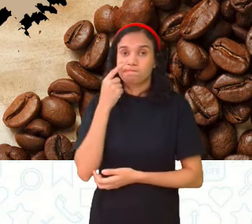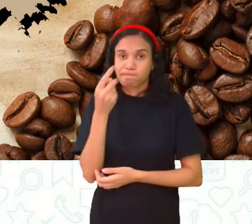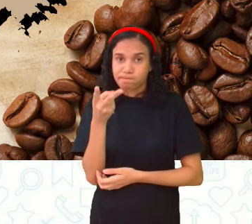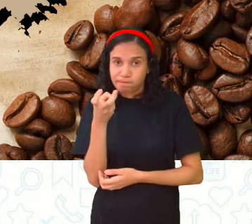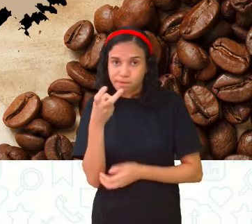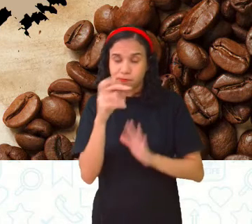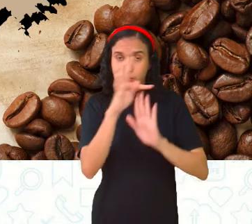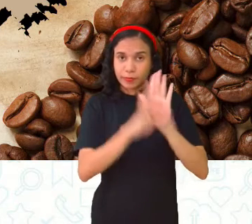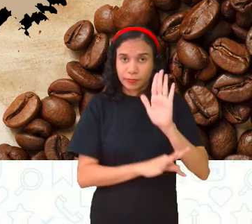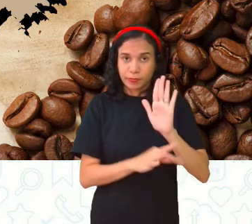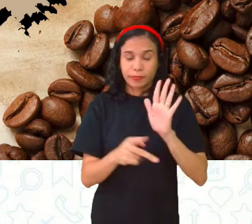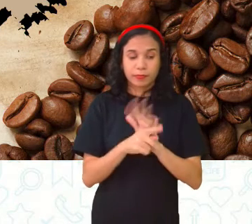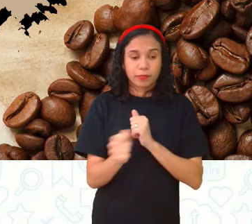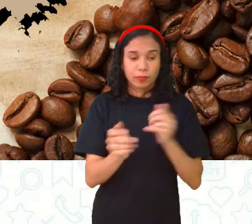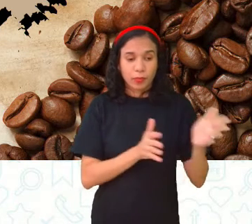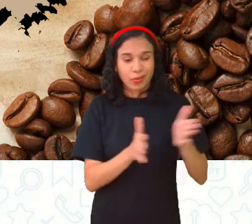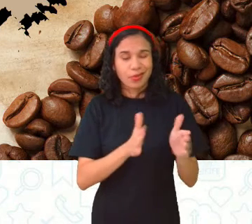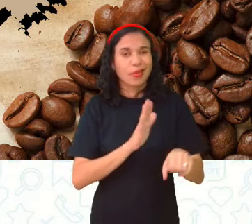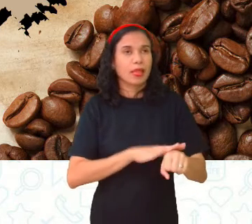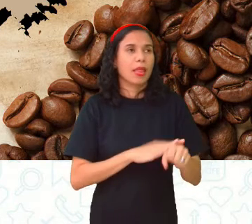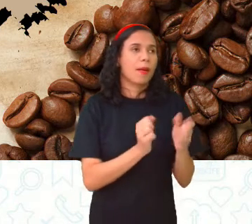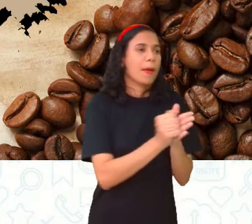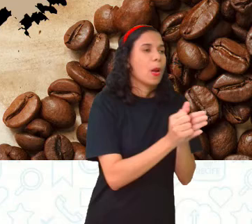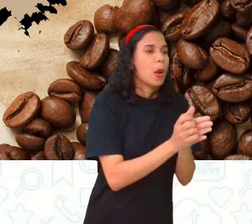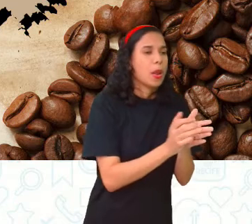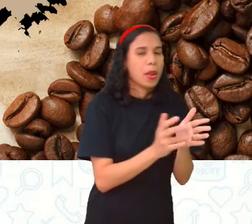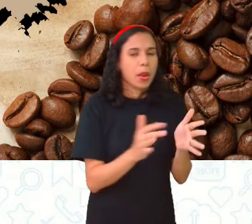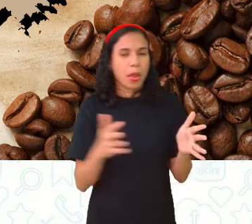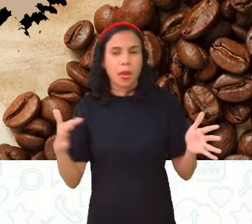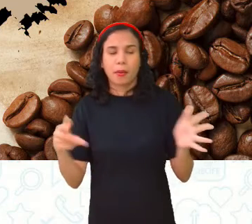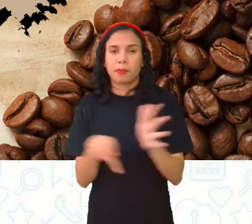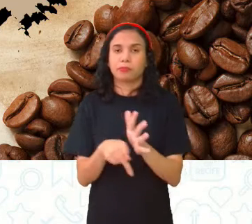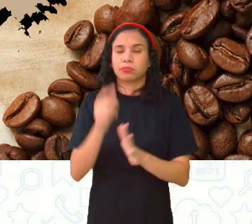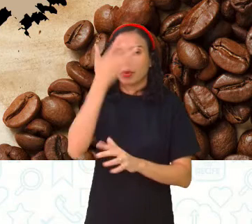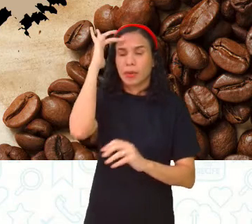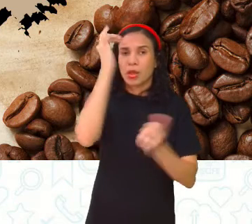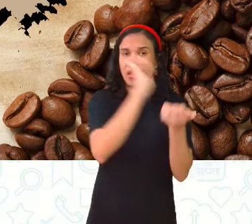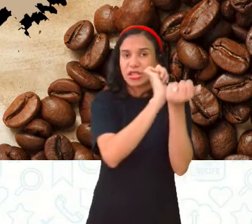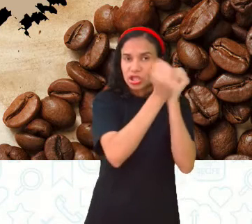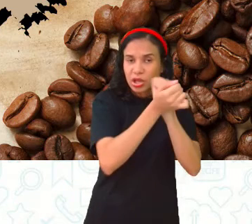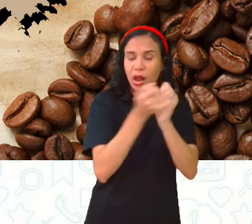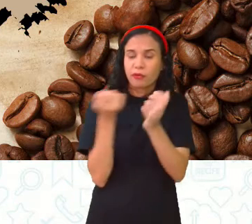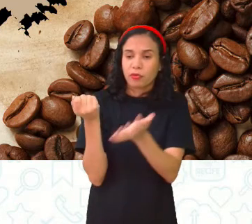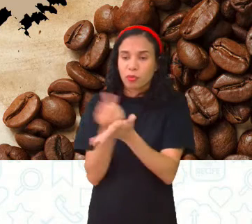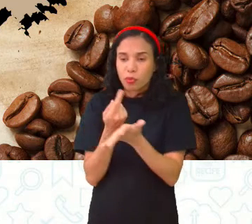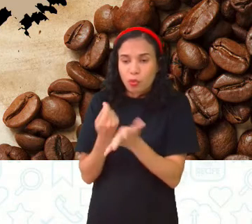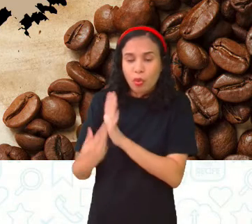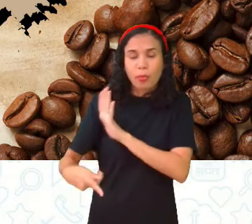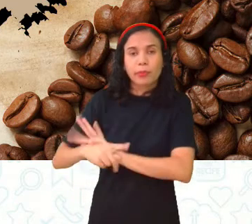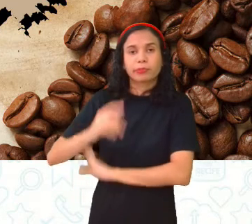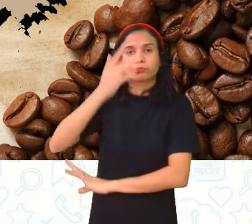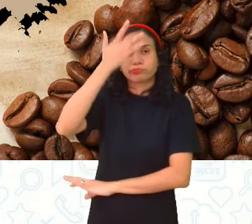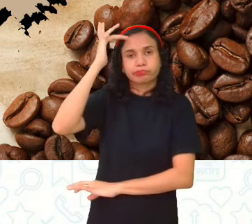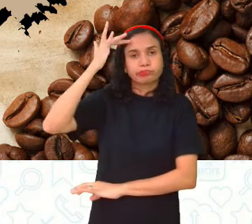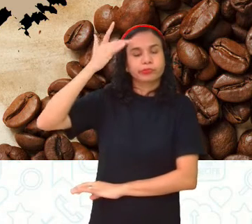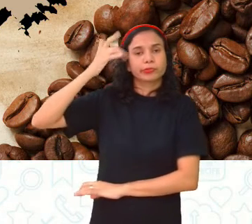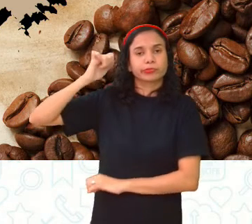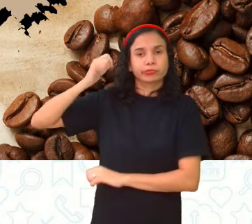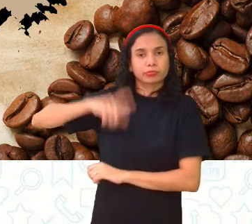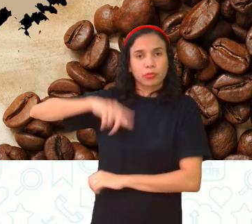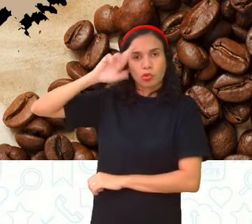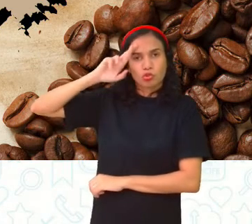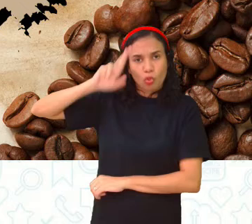o texto. Durante um longo período, a mão de obra escrava era comprada pelos cafeicultores, certo? Por meio